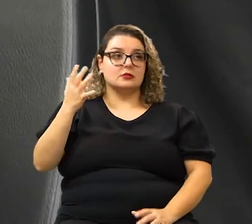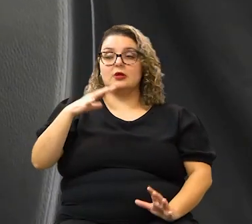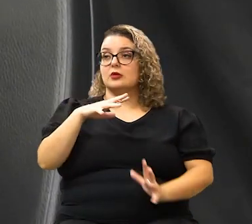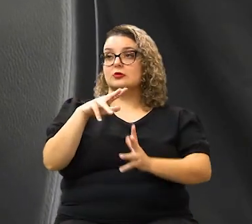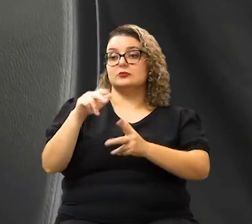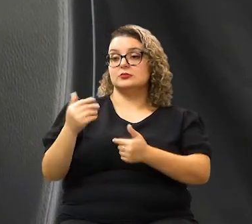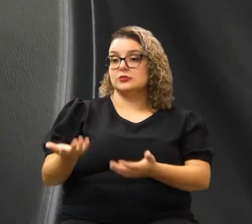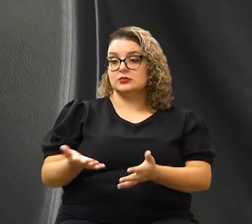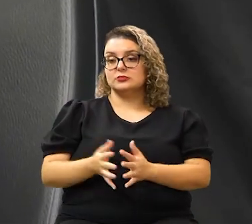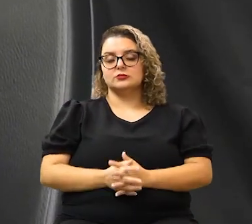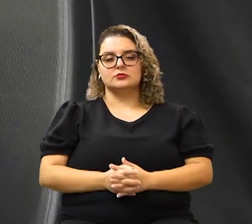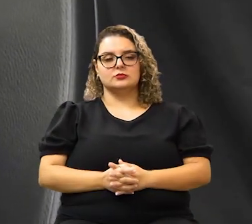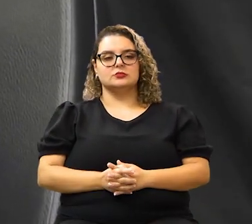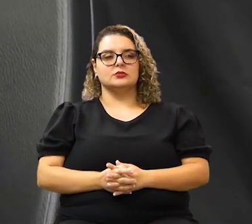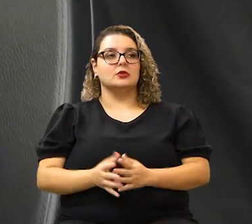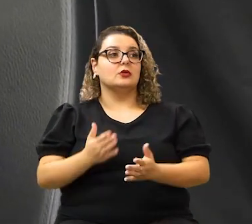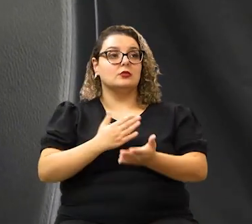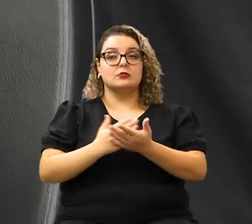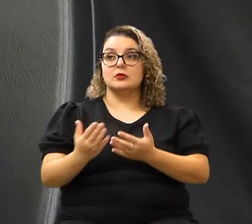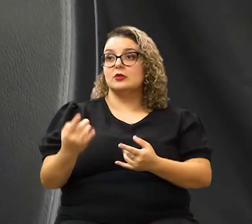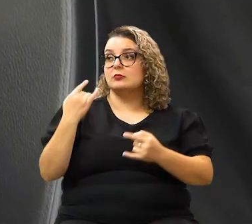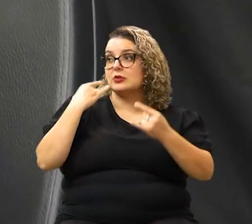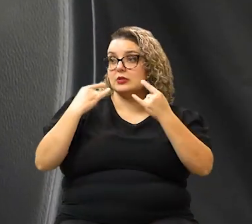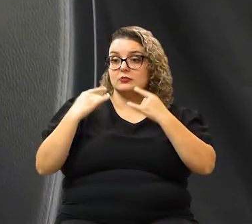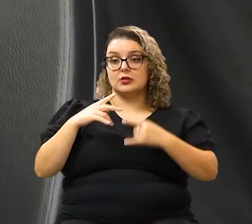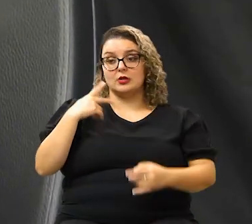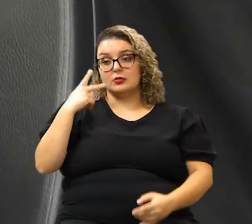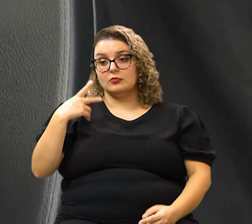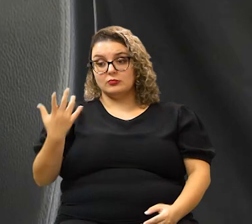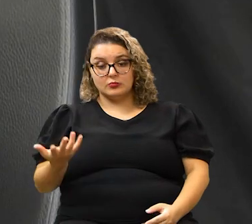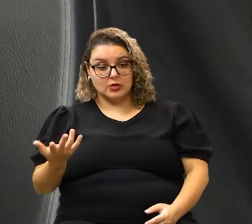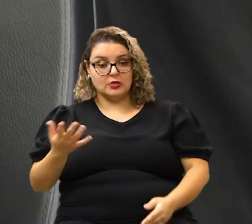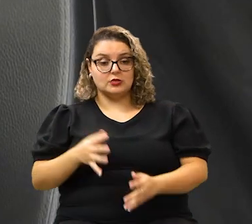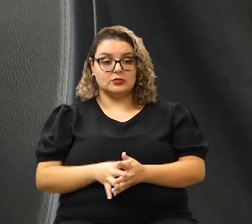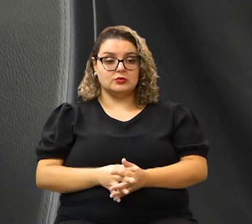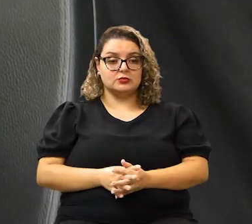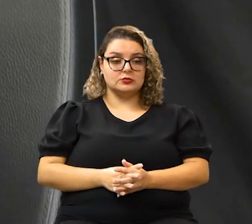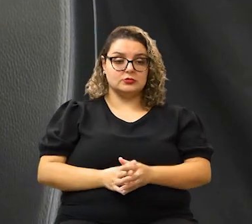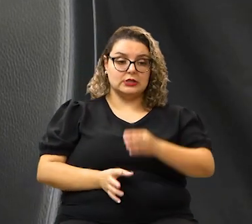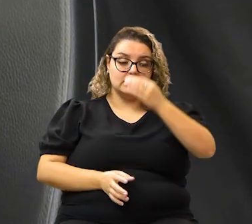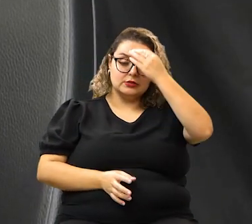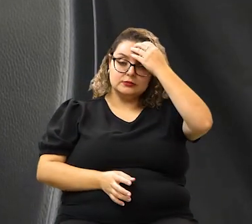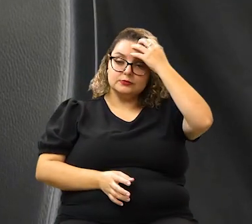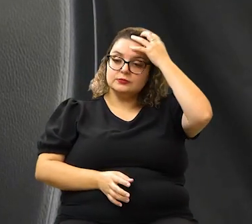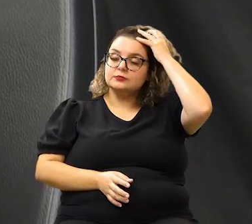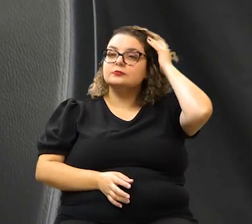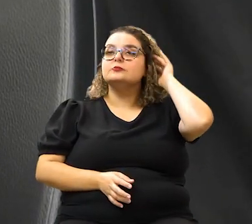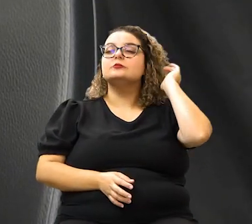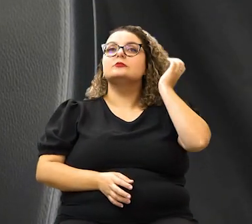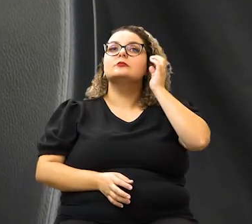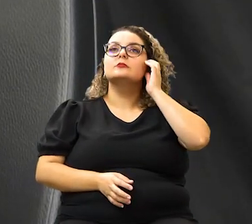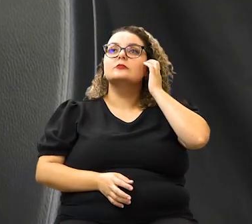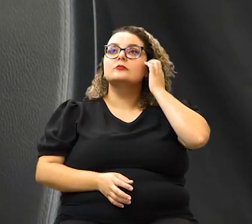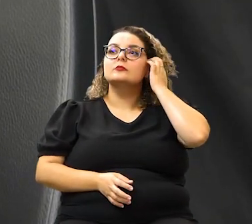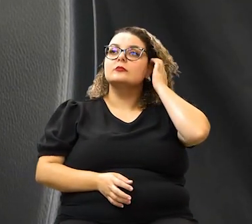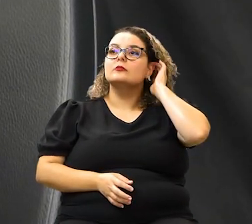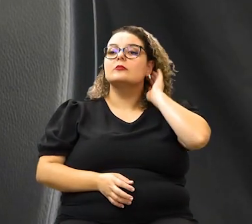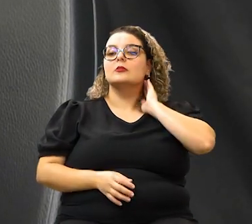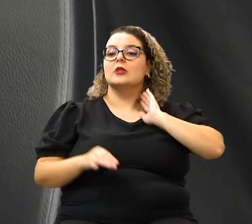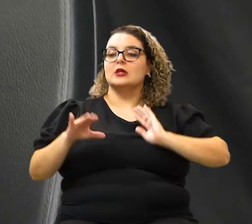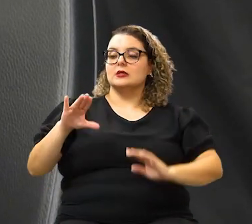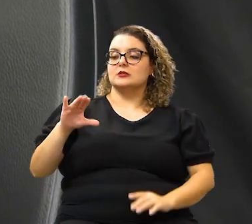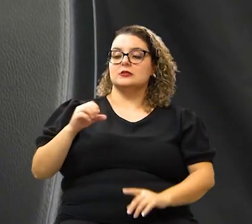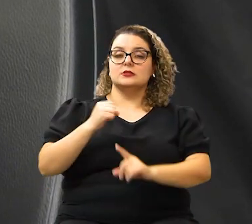mundo. Enfim, comecei a me interessar por política, por assistir... Eu pensei em fazer Ciências